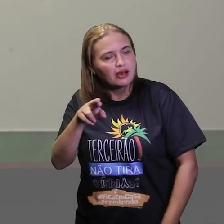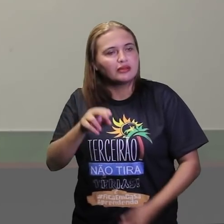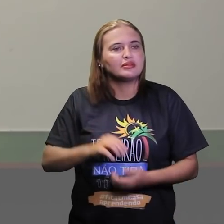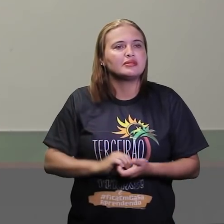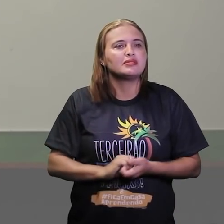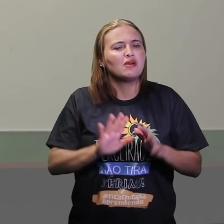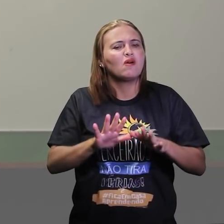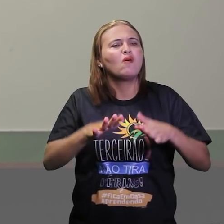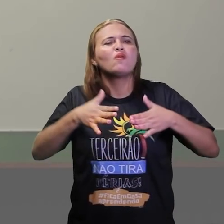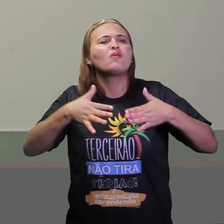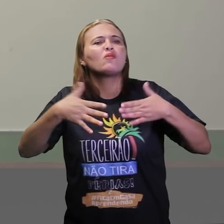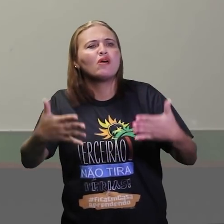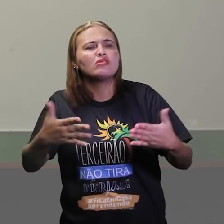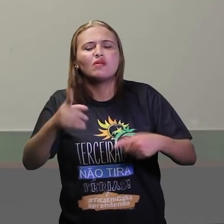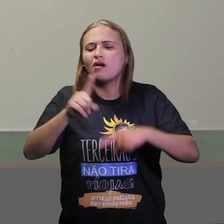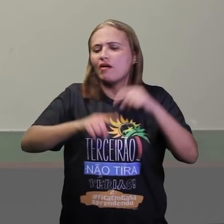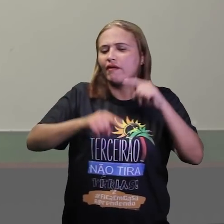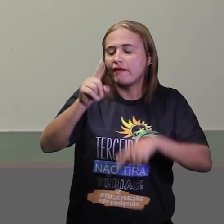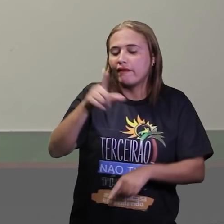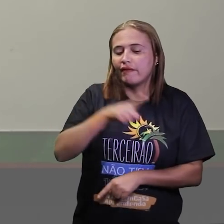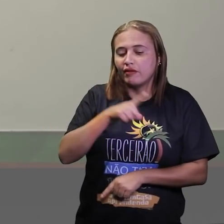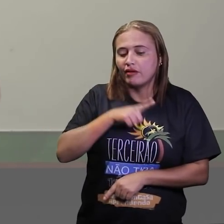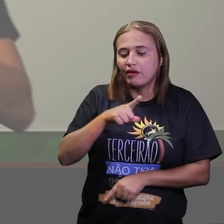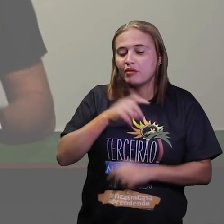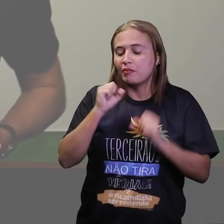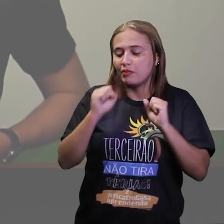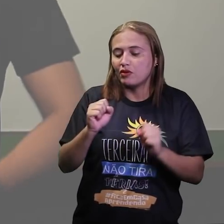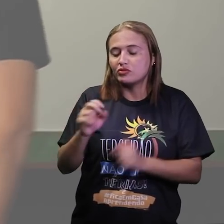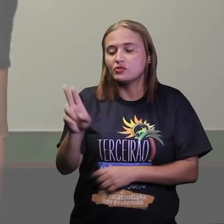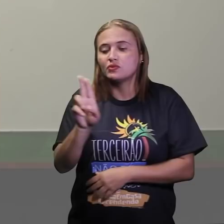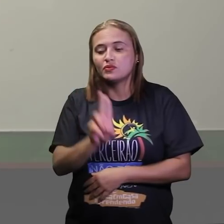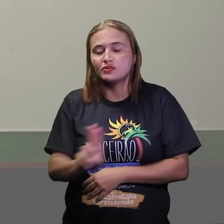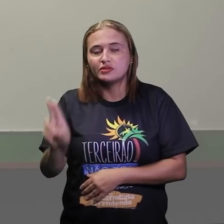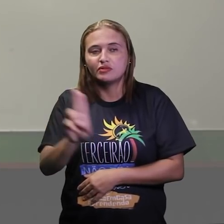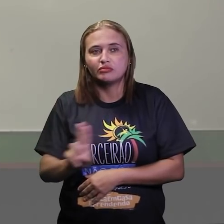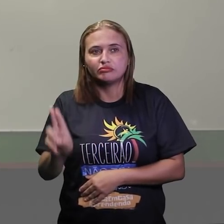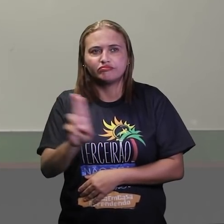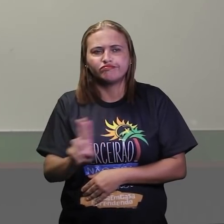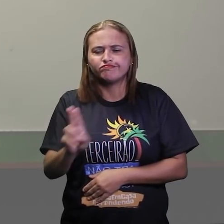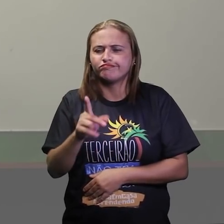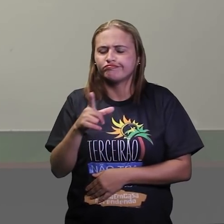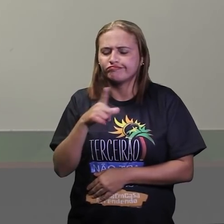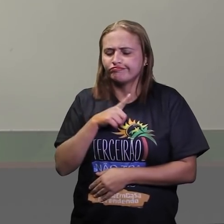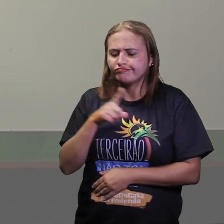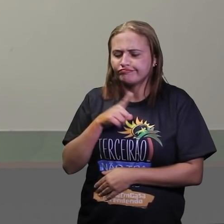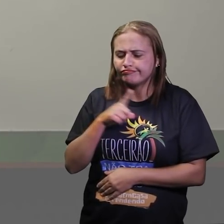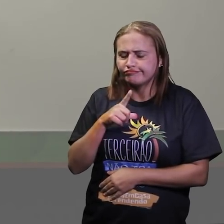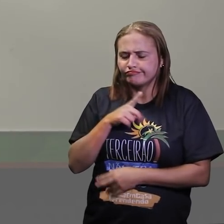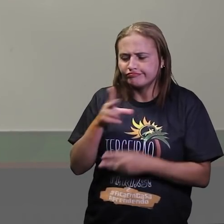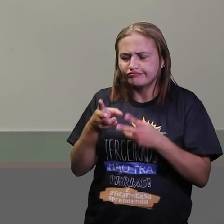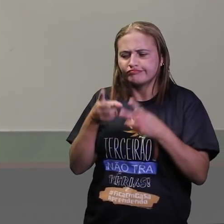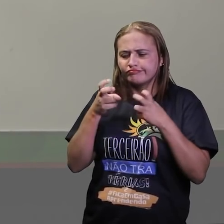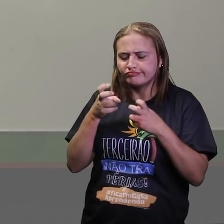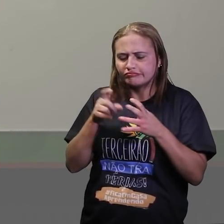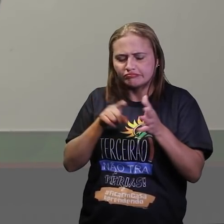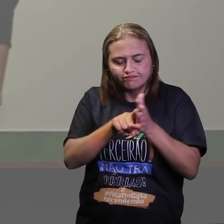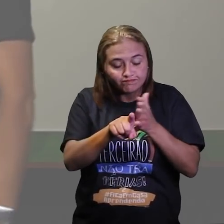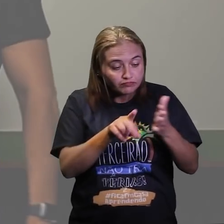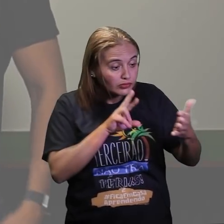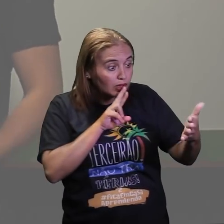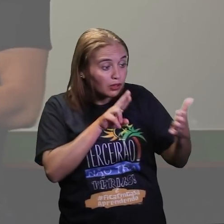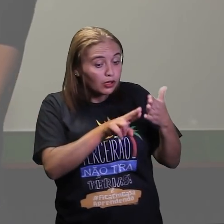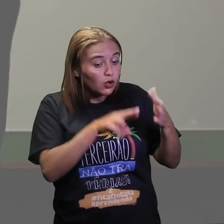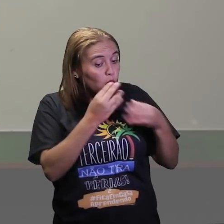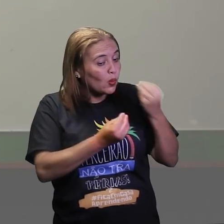são as armas, quais são os elementos que a gente pode usar para resolver uma questão nestes senhores e neste tema bem aqui.